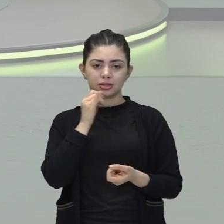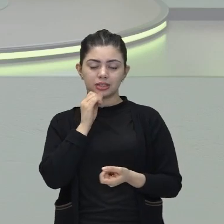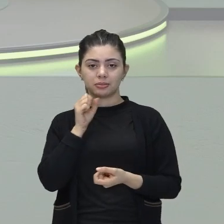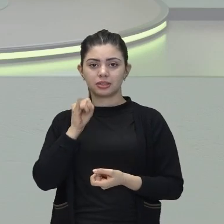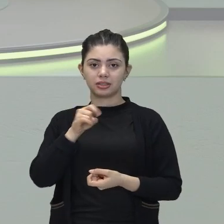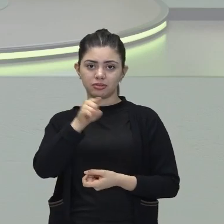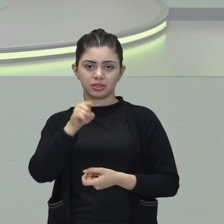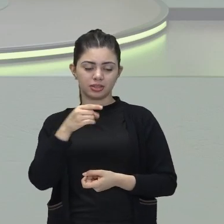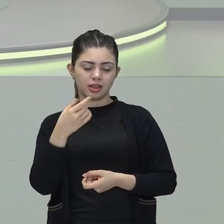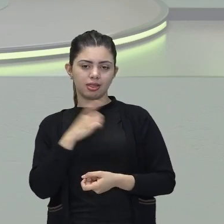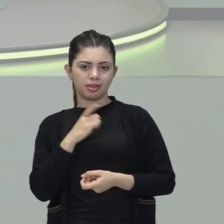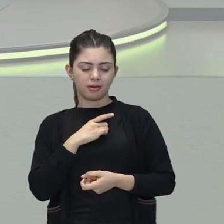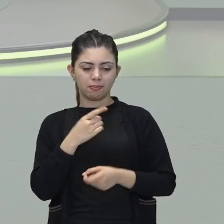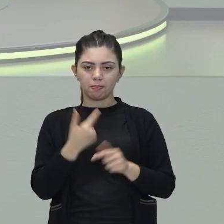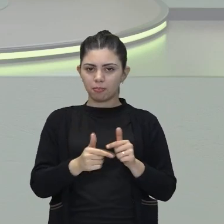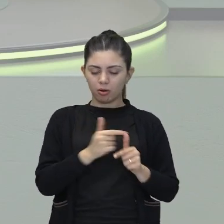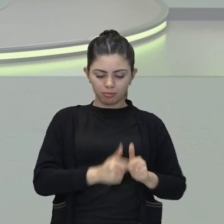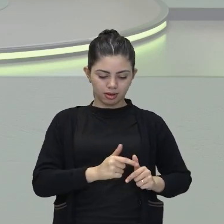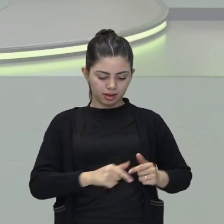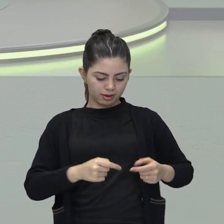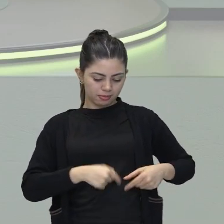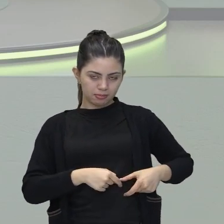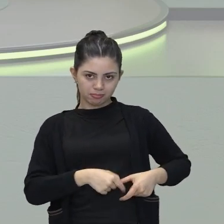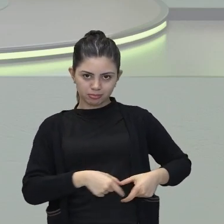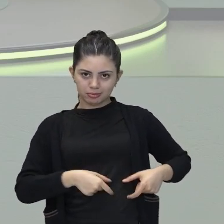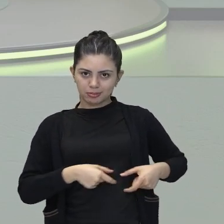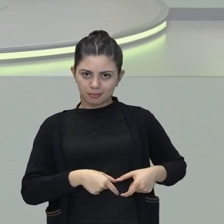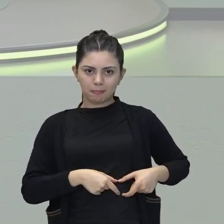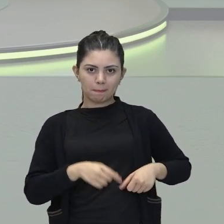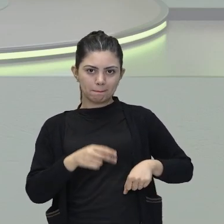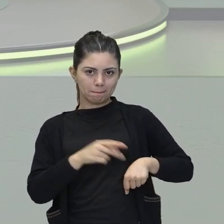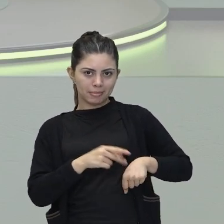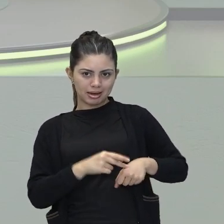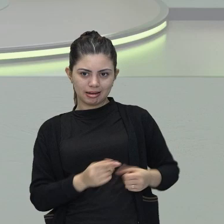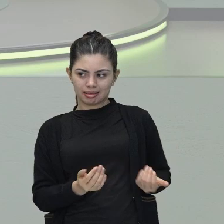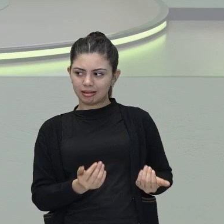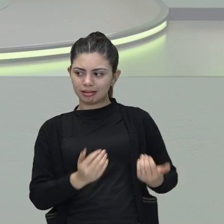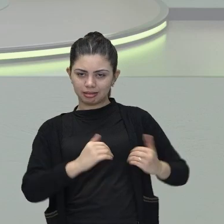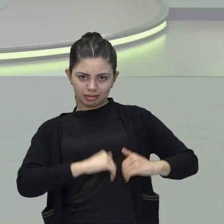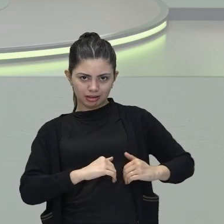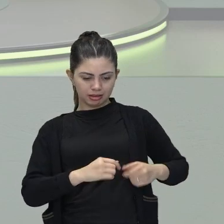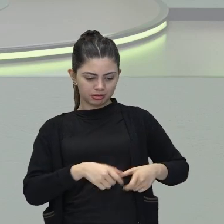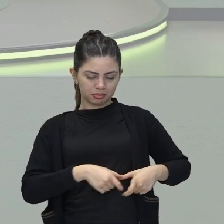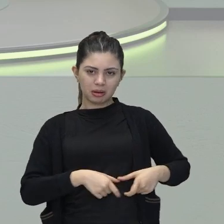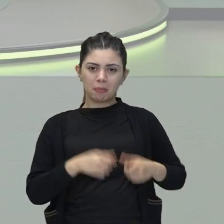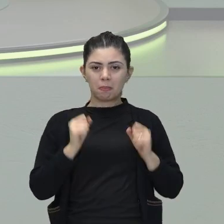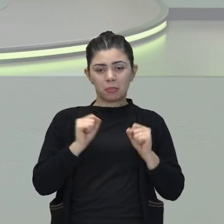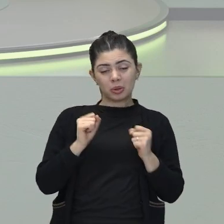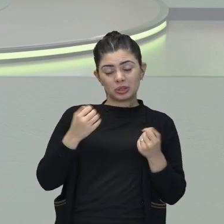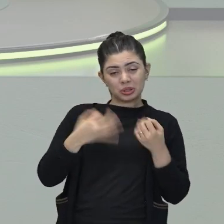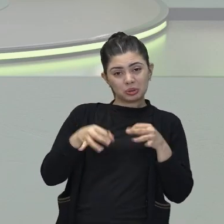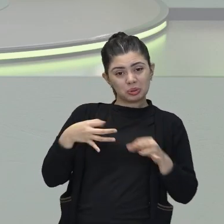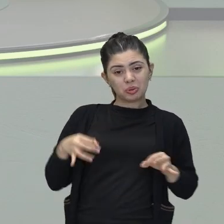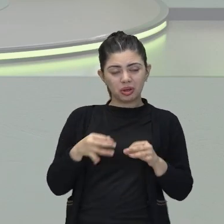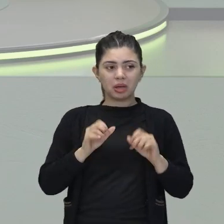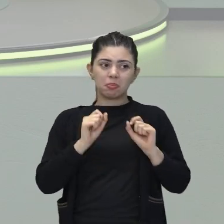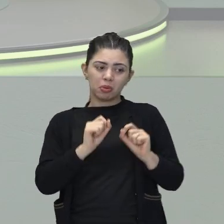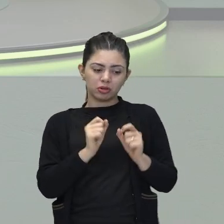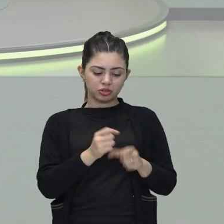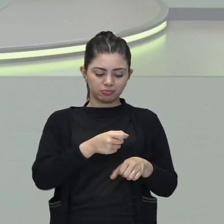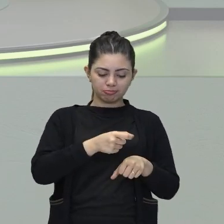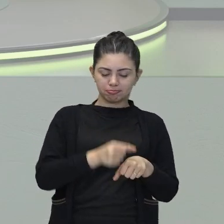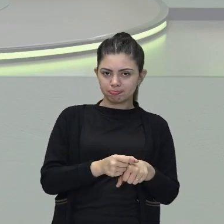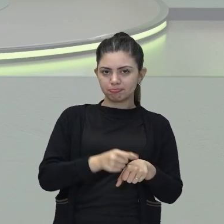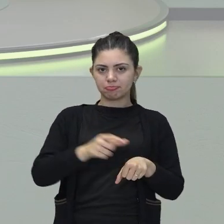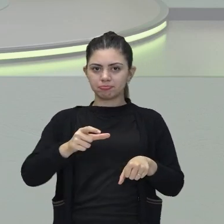cálculos renais. Aquelas pequenas pedrinhas que dão no rim e acabam machucando. São algumas maiores, outras